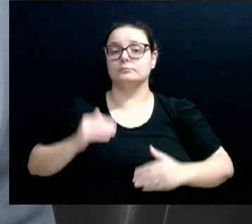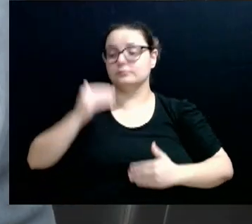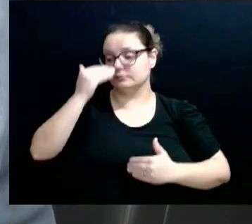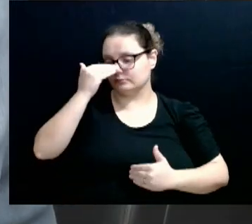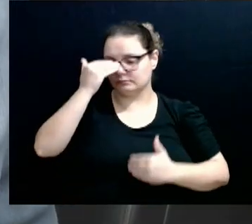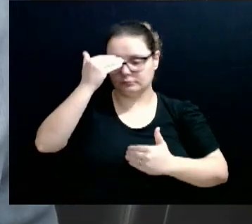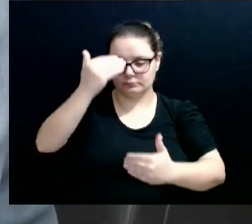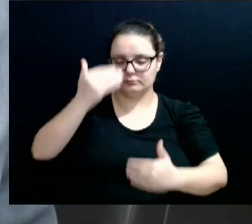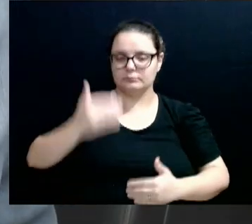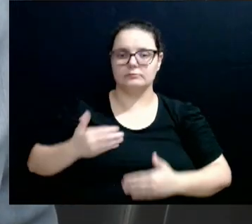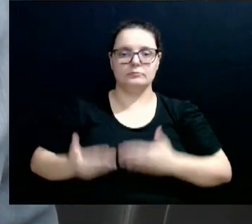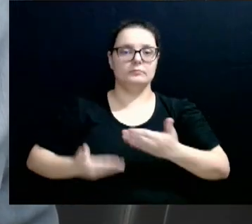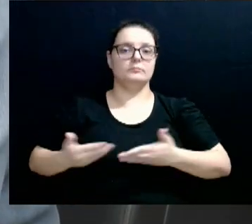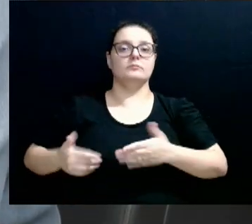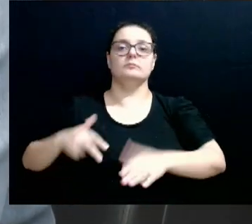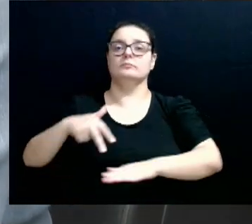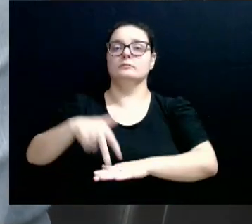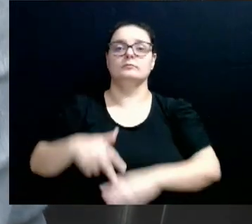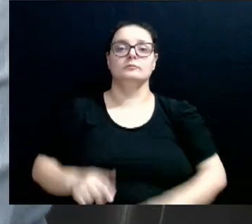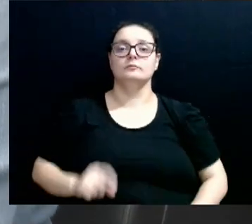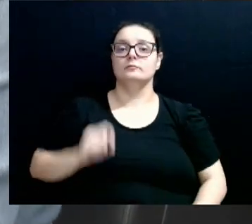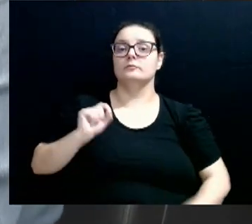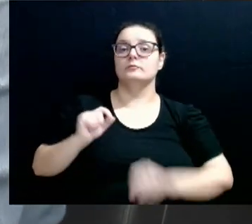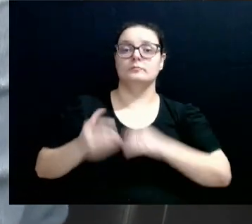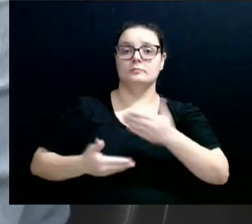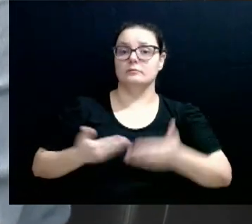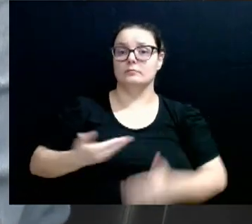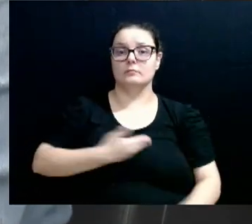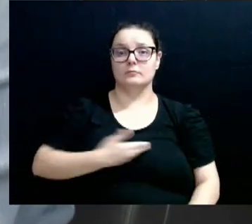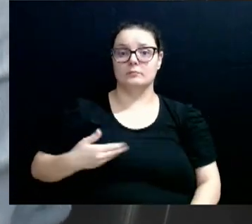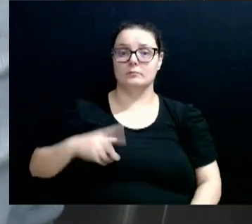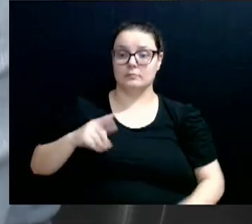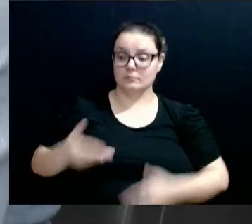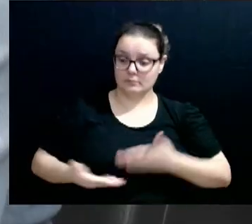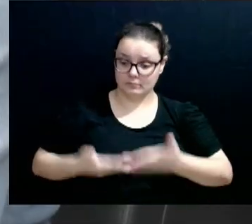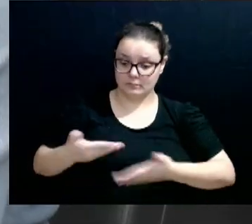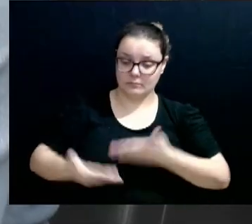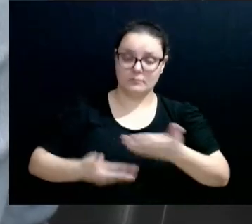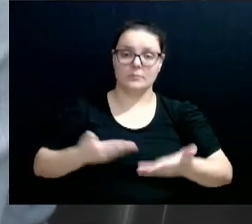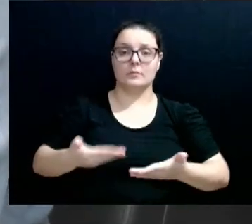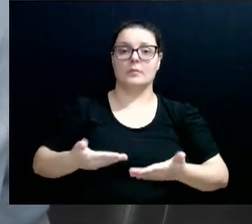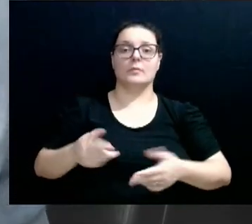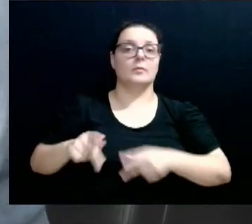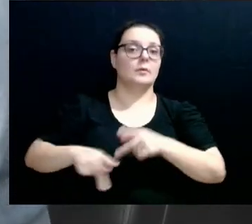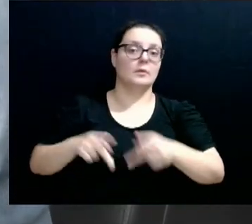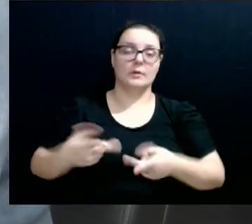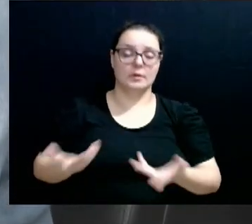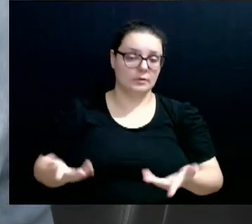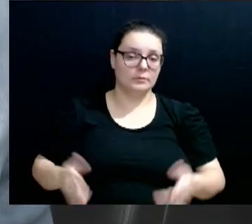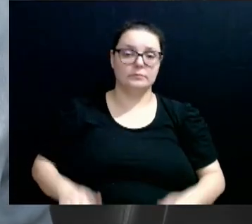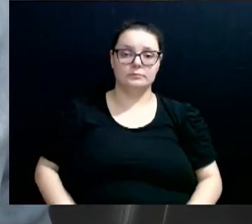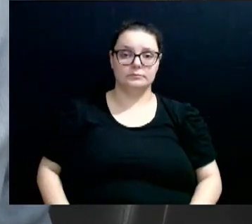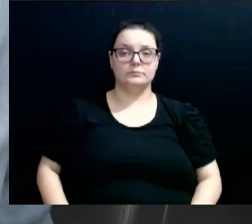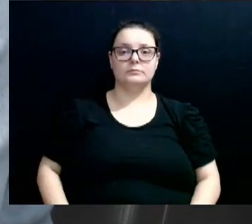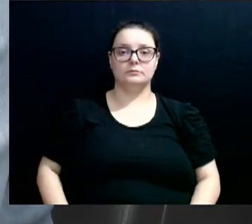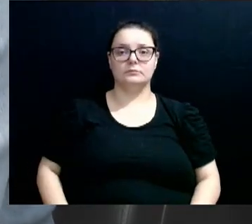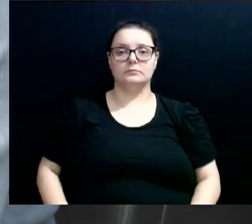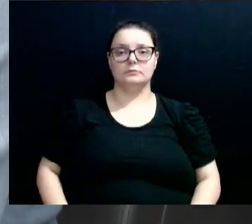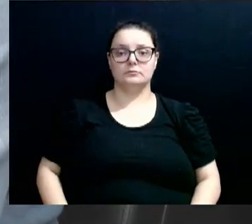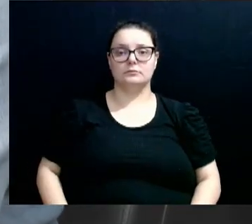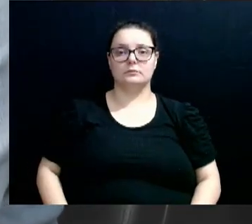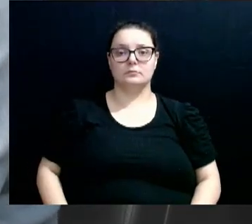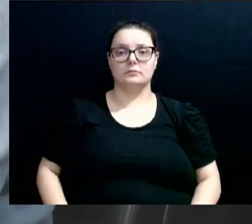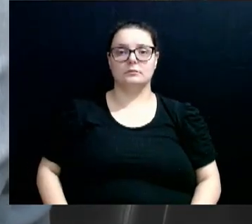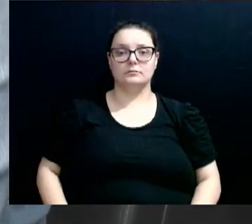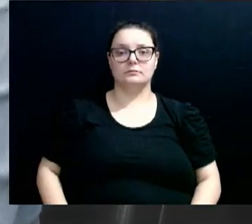que é um servidor público? É aquele que serve, em última análise, a população, ao povo. Exatamente. Né? Então, é importante